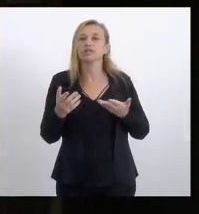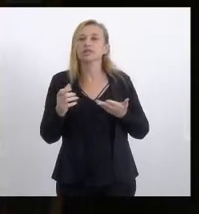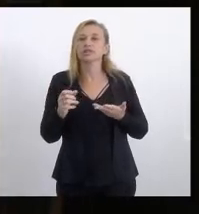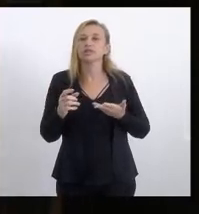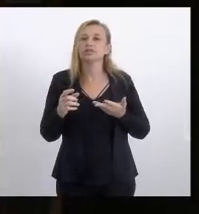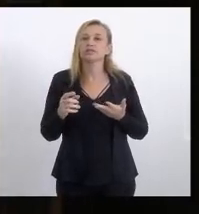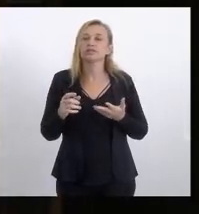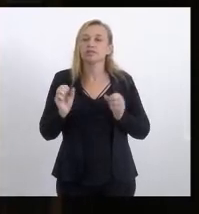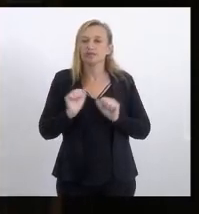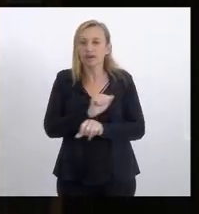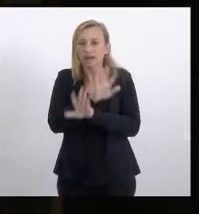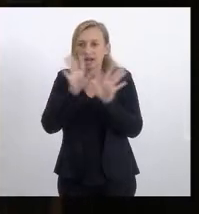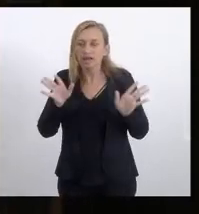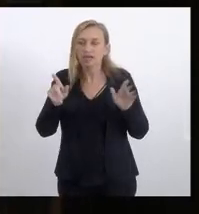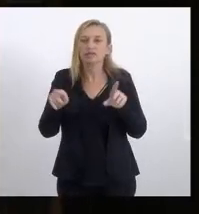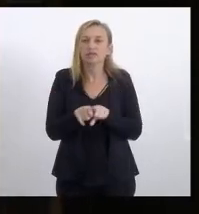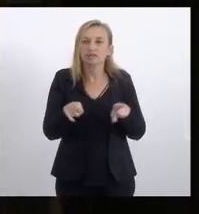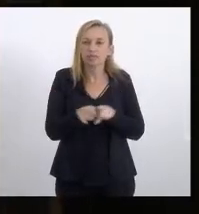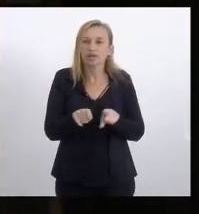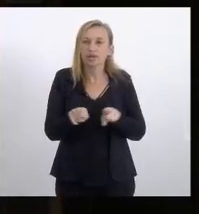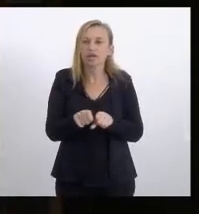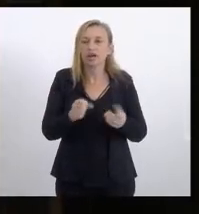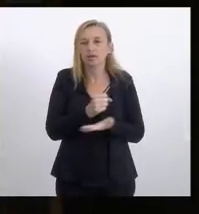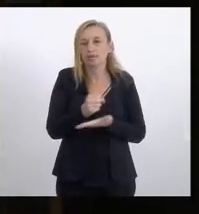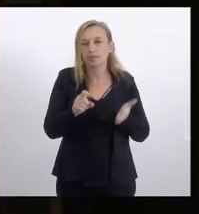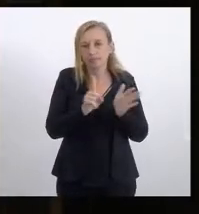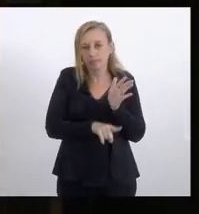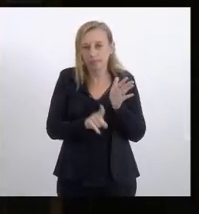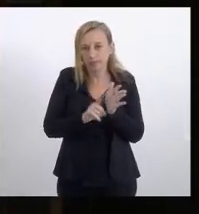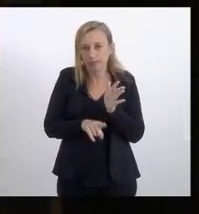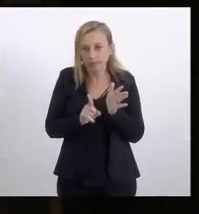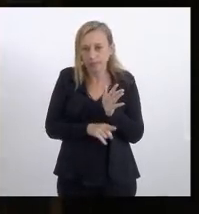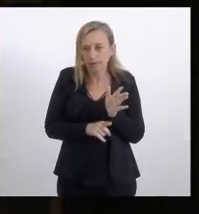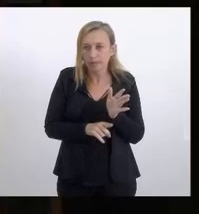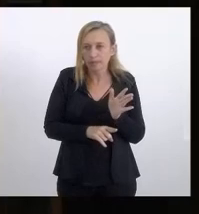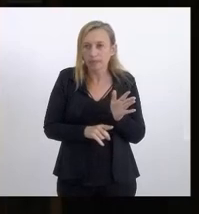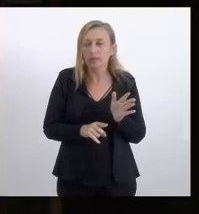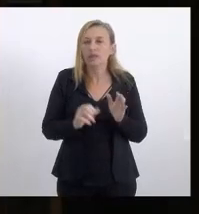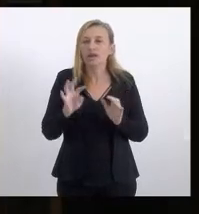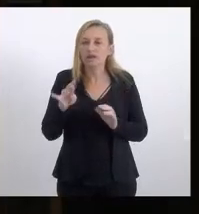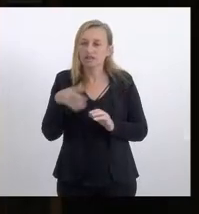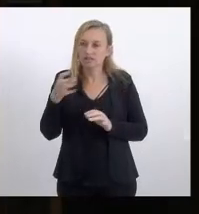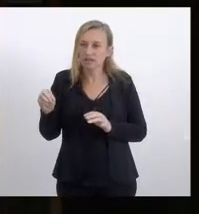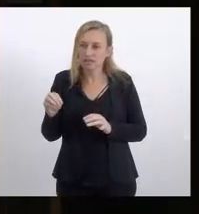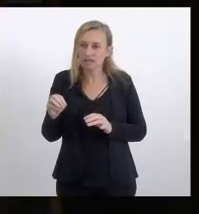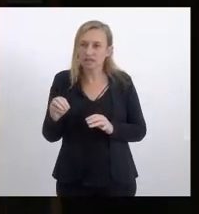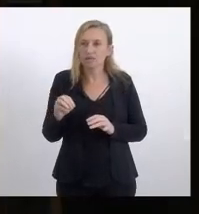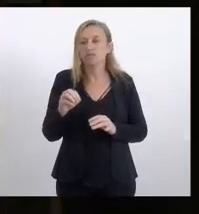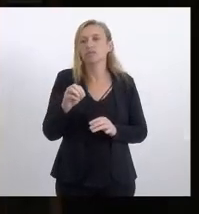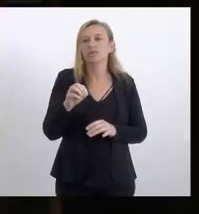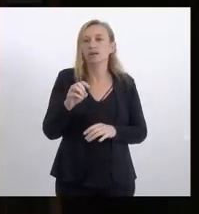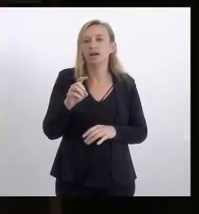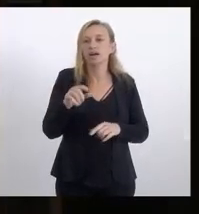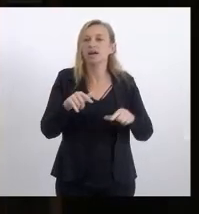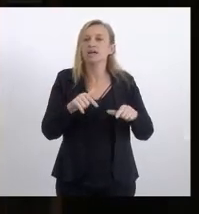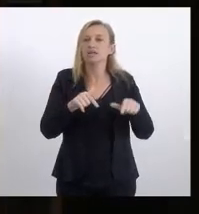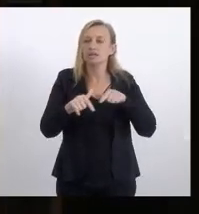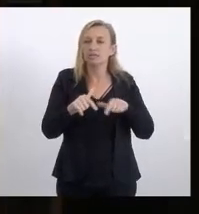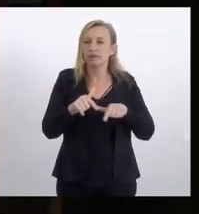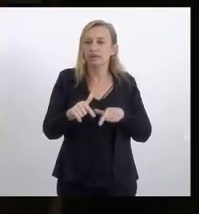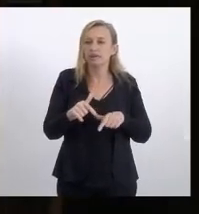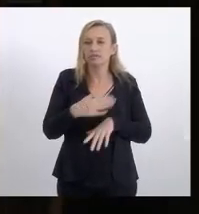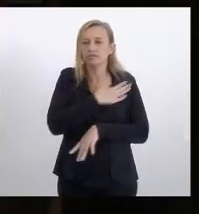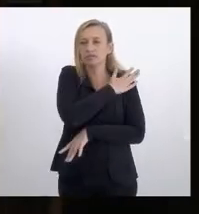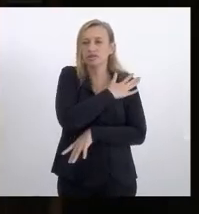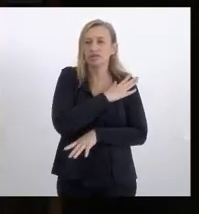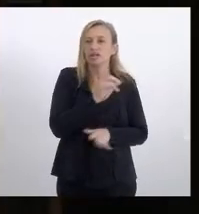posições aqui para ficar claro que também é a base de desconto é a gratificação de atividade militar a